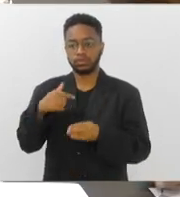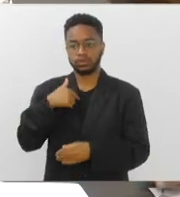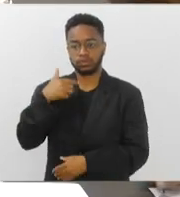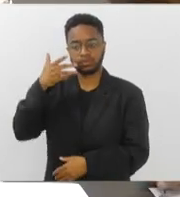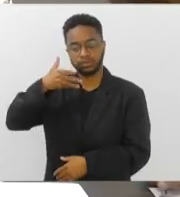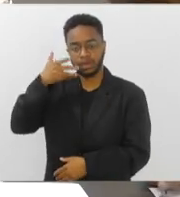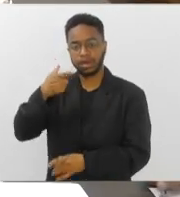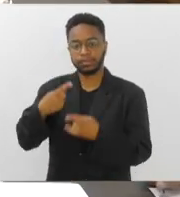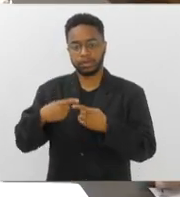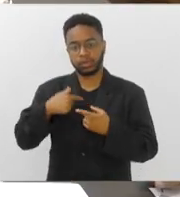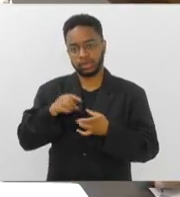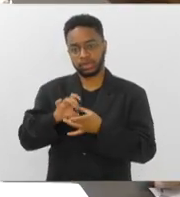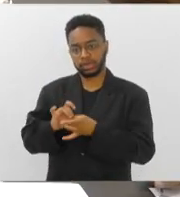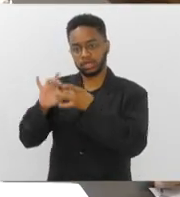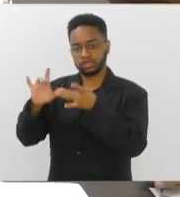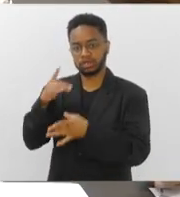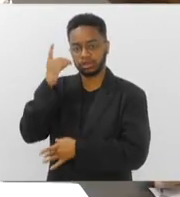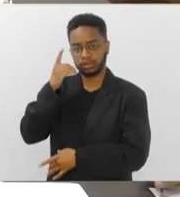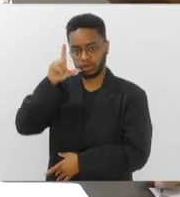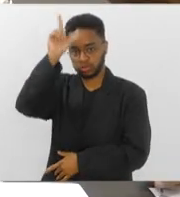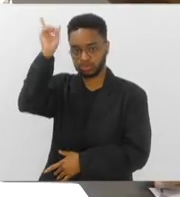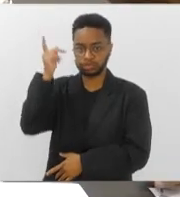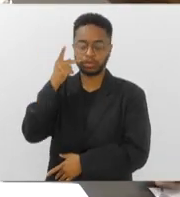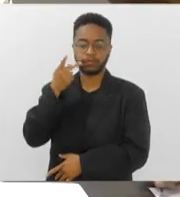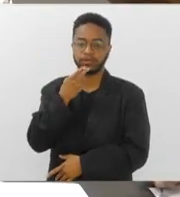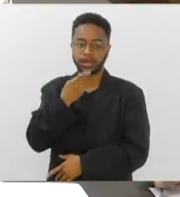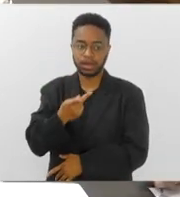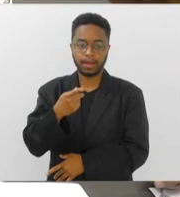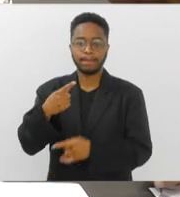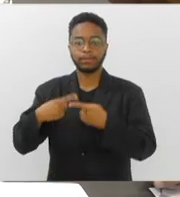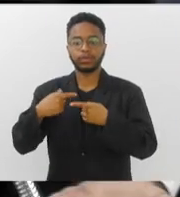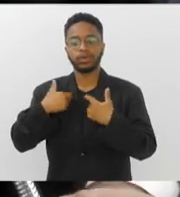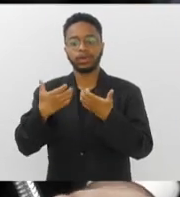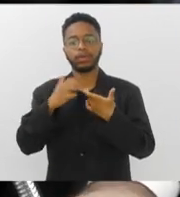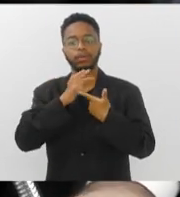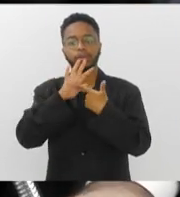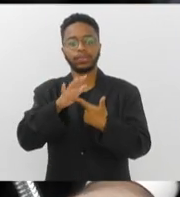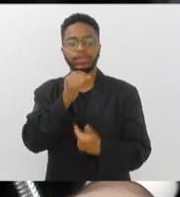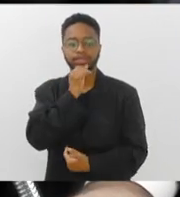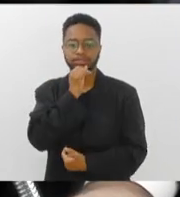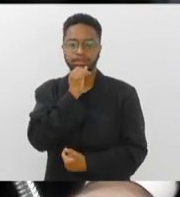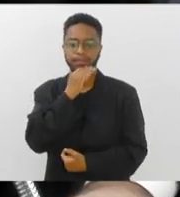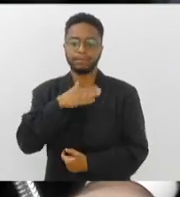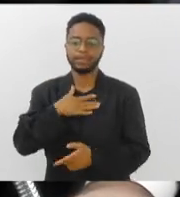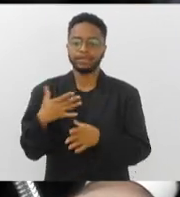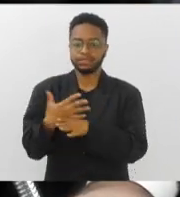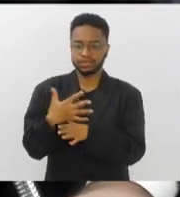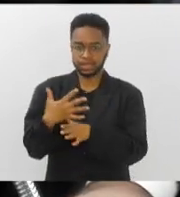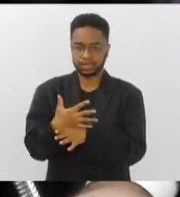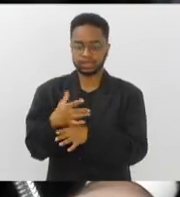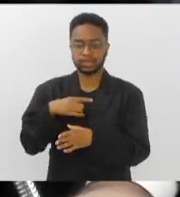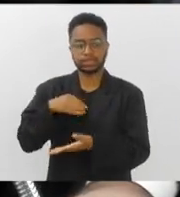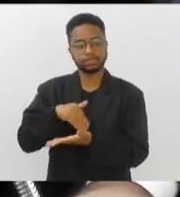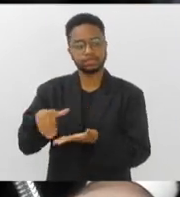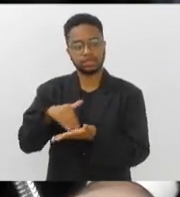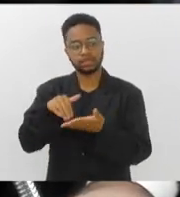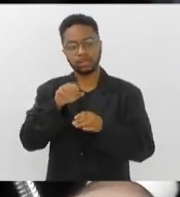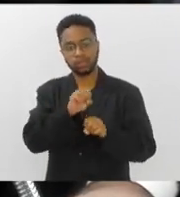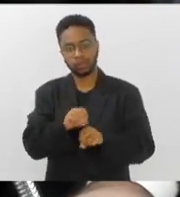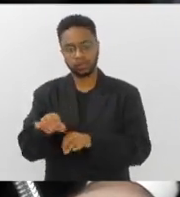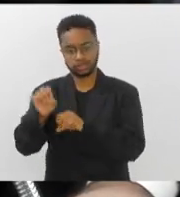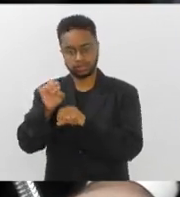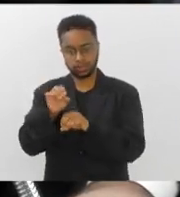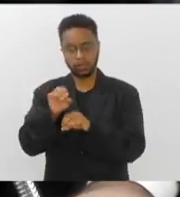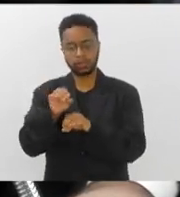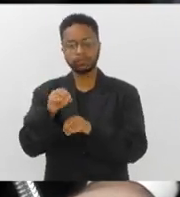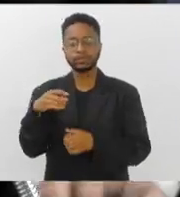parte aqui ao deputado Luiz Paulo, para exemplificar, né, no meu município, a Secretaria de Educação,